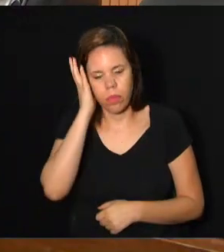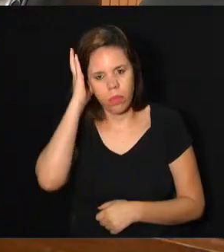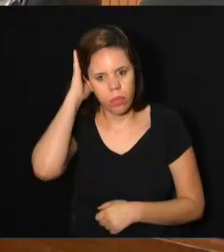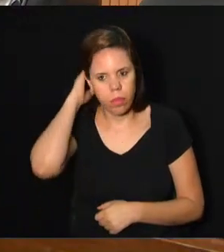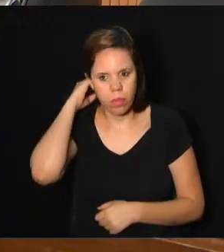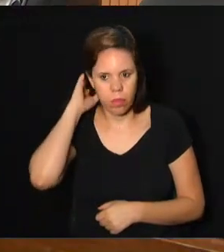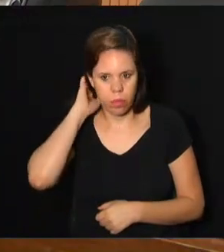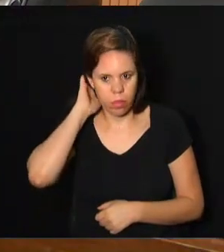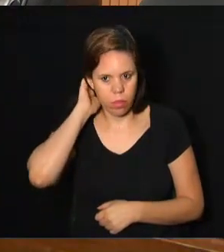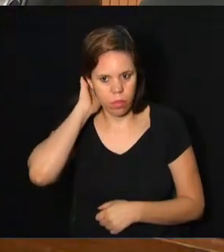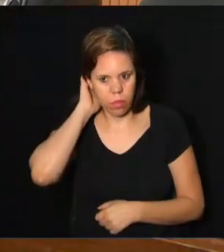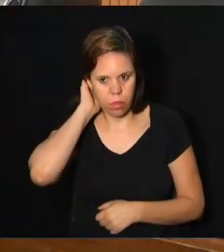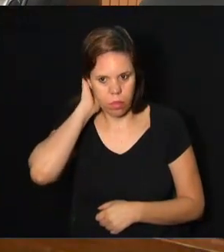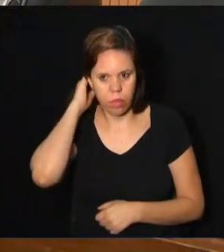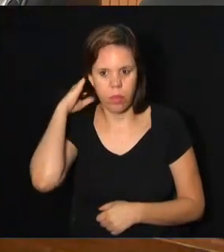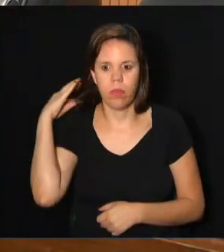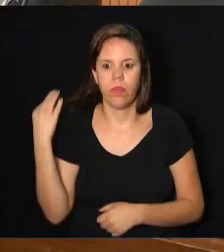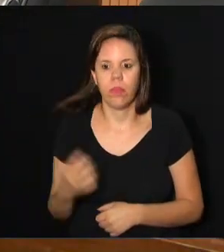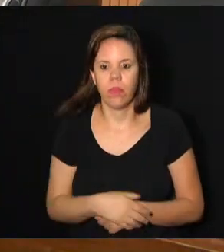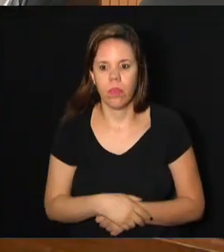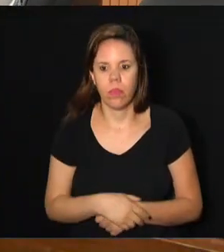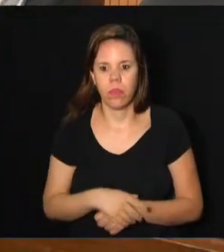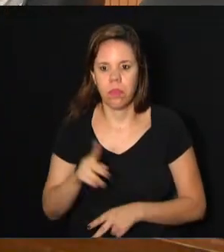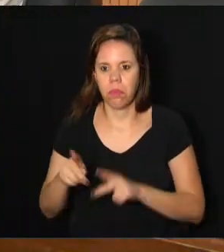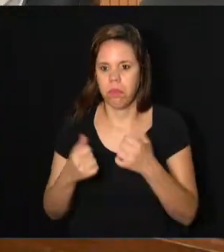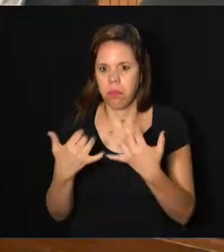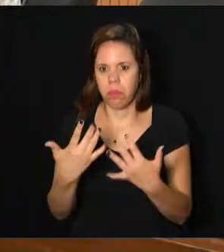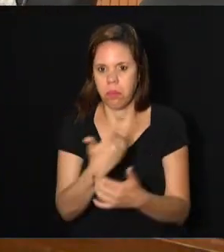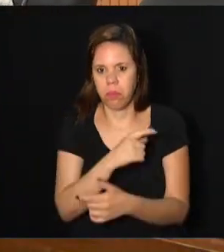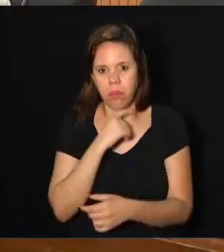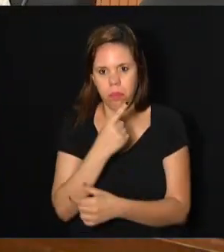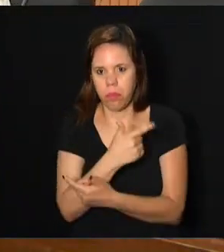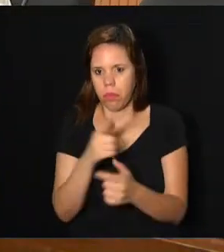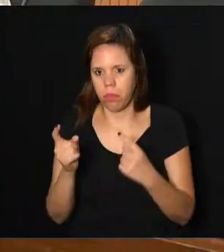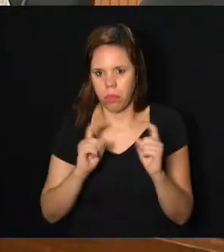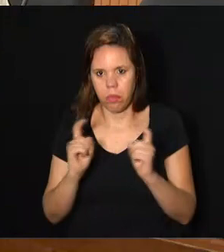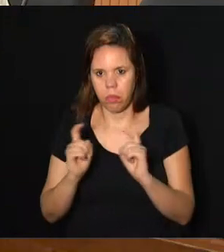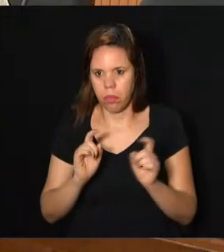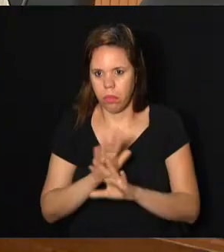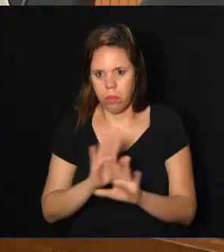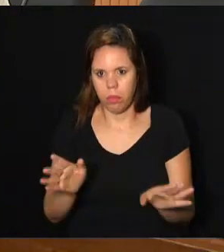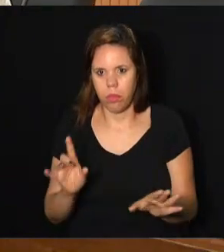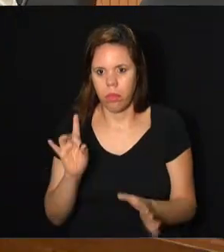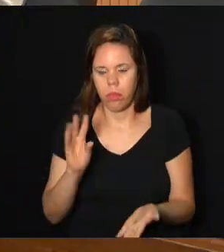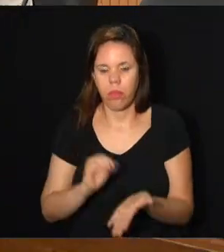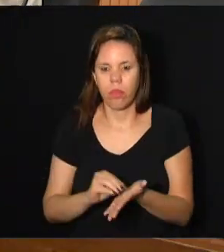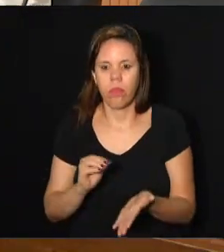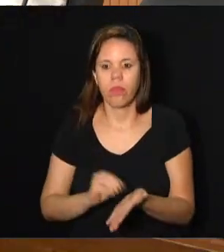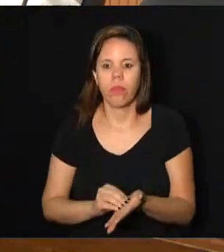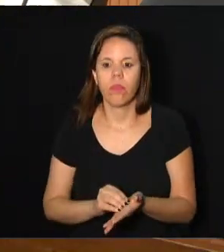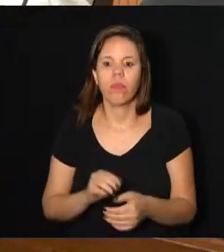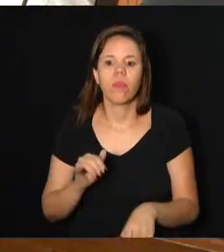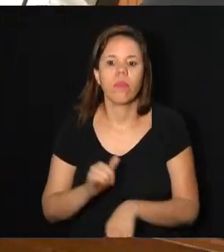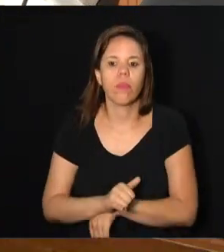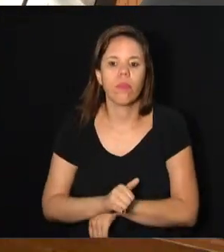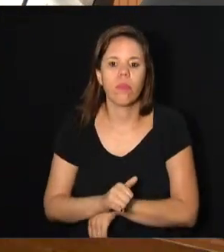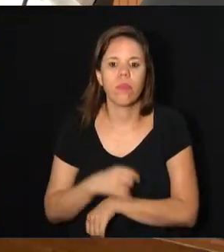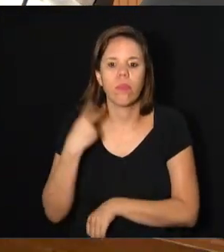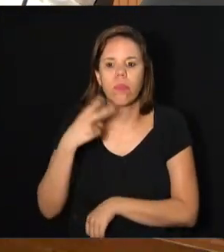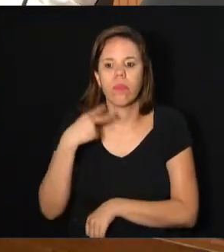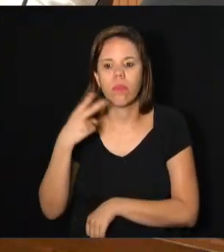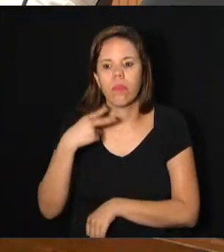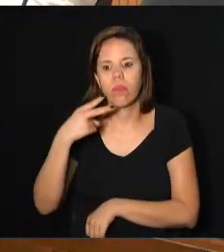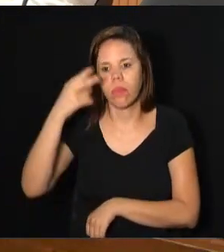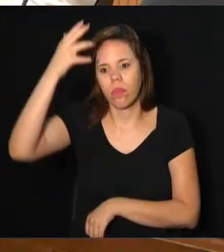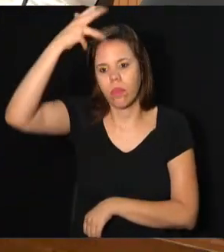Nós não temos ninguém querendo discutir da população, só faltou o vereador, acho que o Rodrigo da Farmadic,